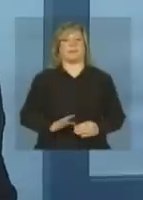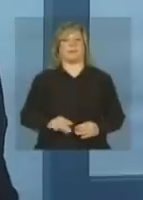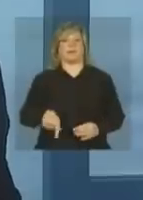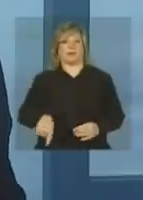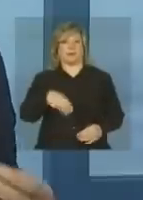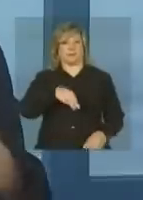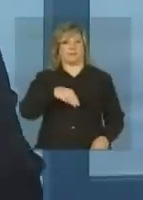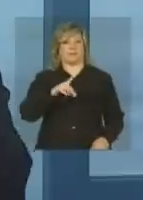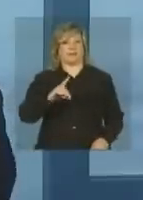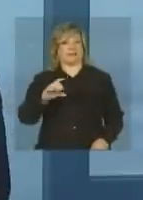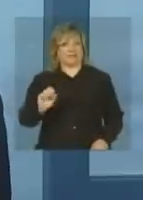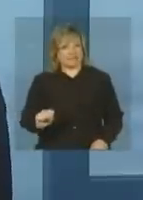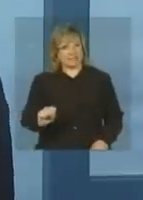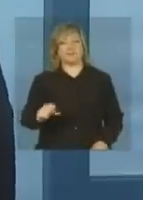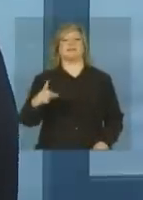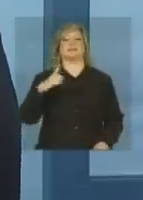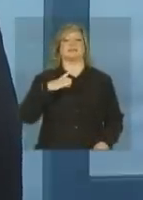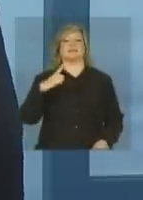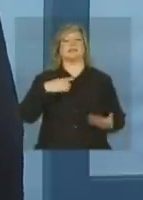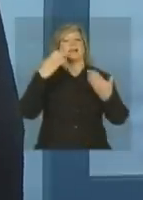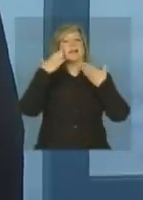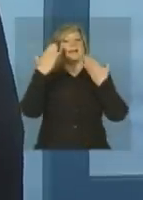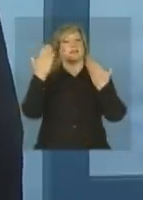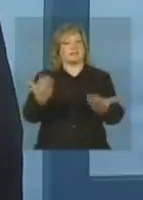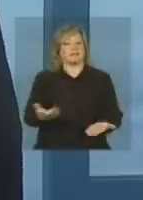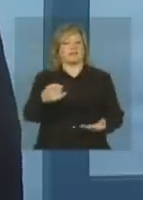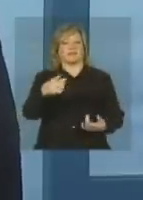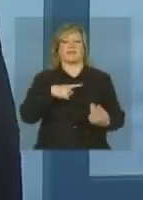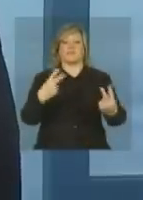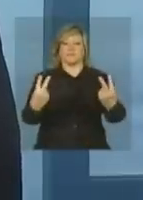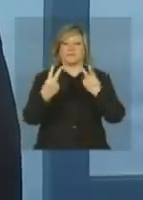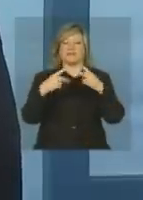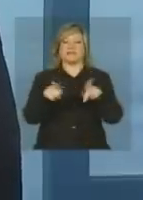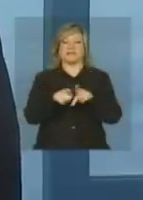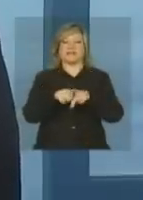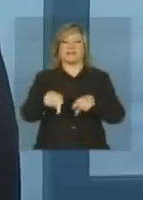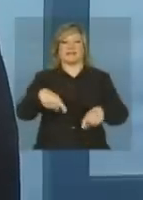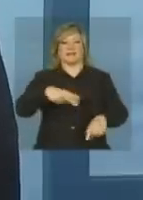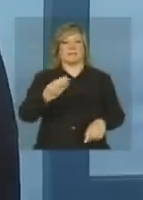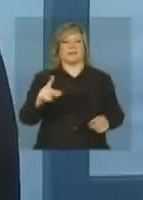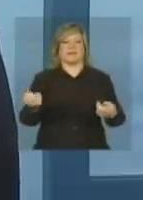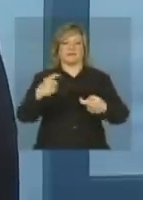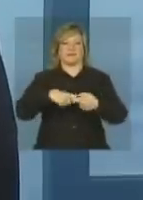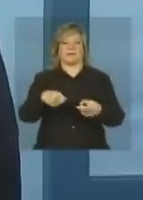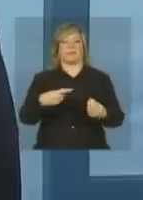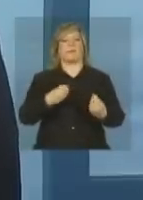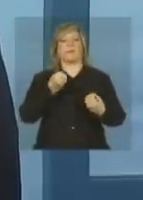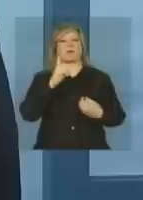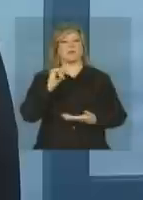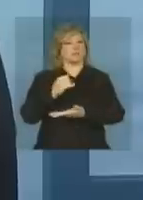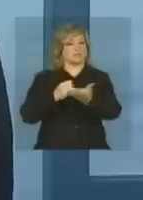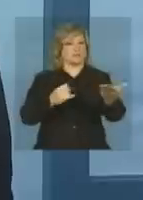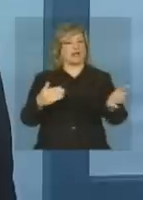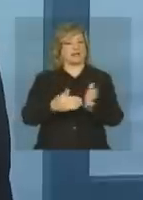Bom, o Ministério do Desenvolvimento Social e Combate à Fome agradece a sua audiência e a NBR pela parceria. Um bom